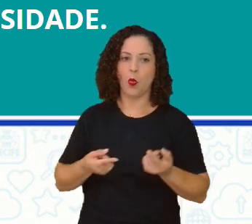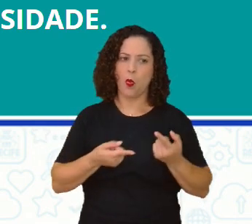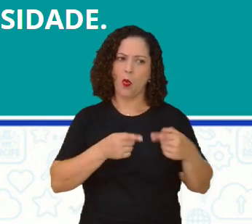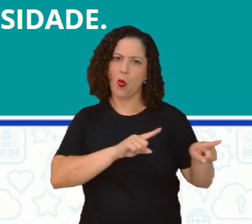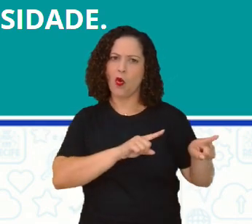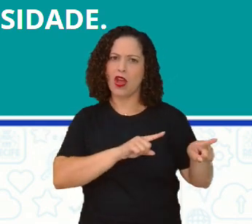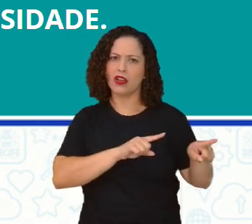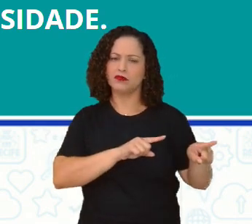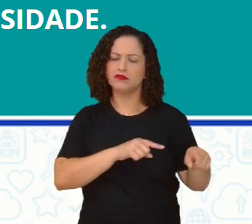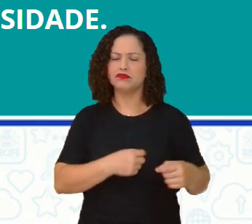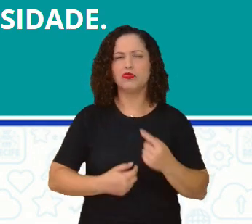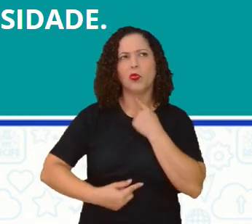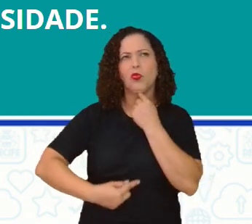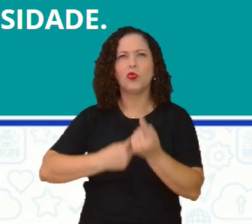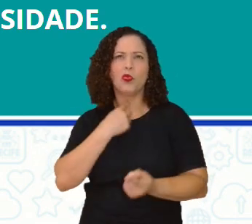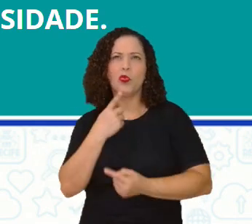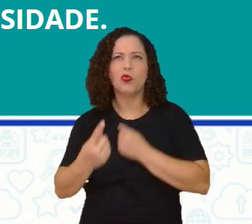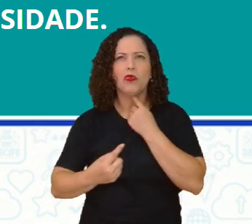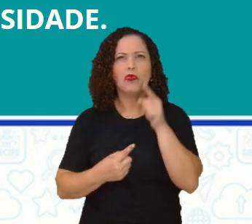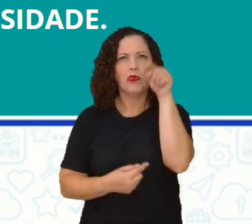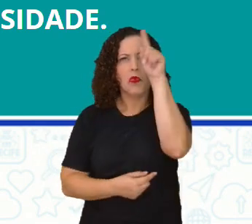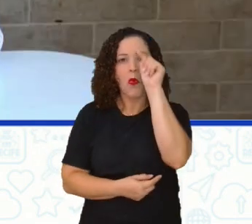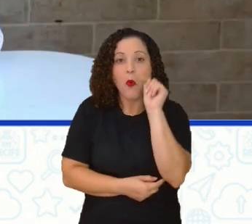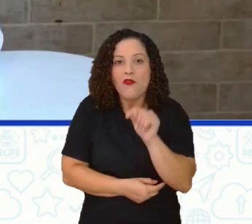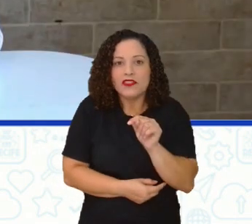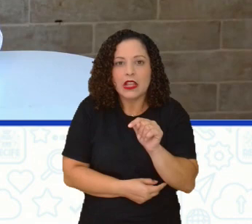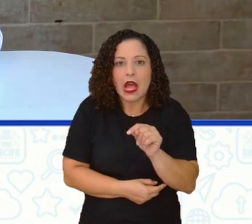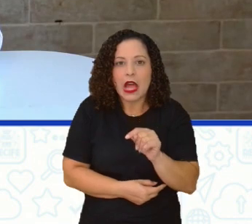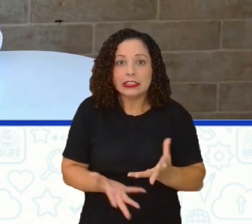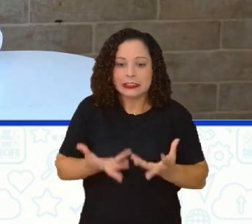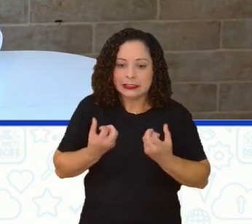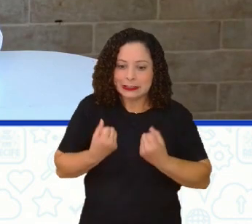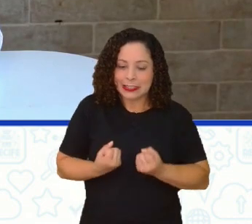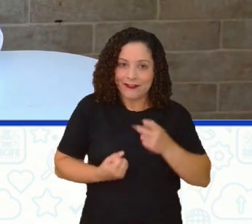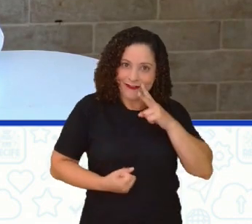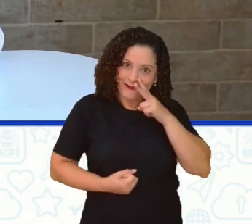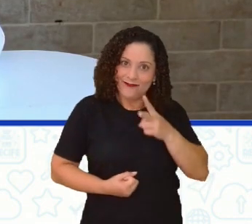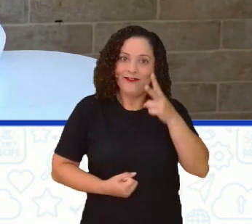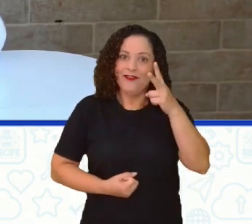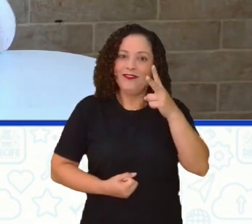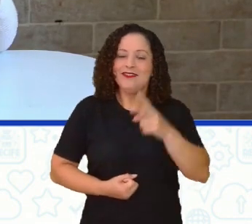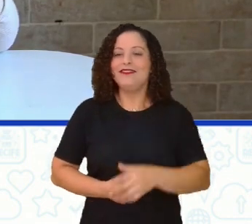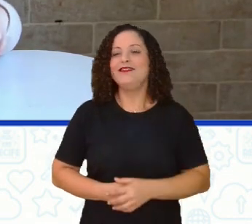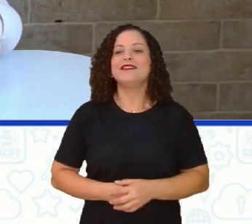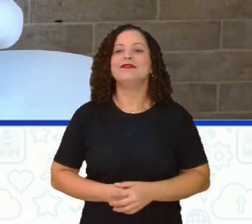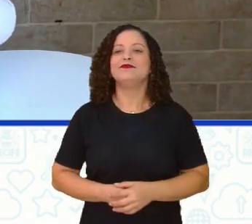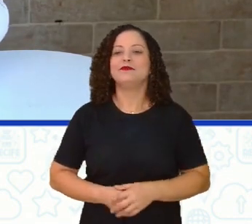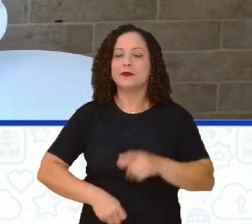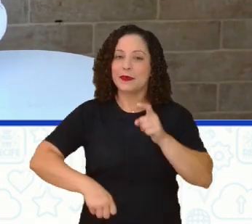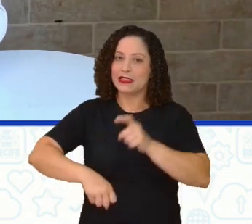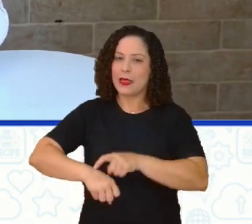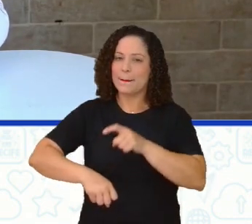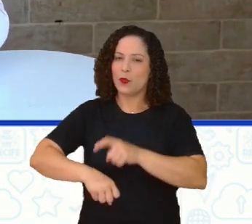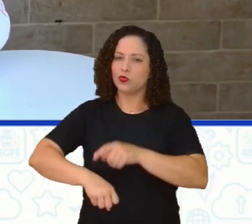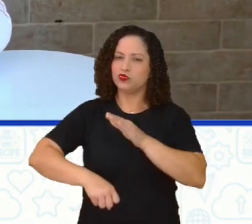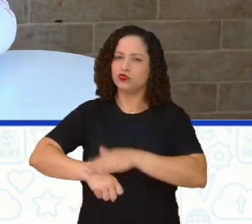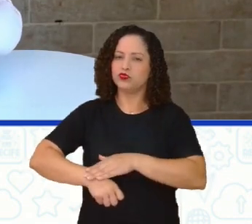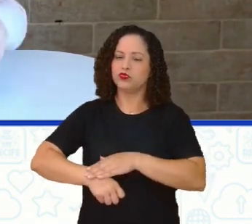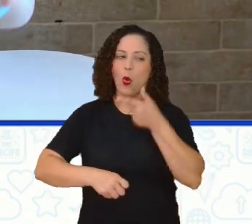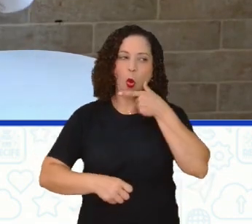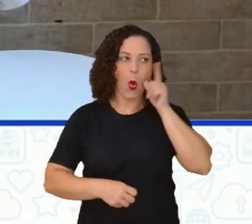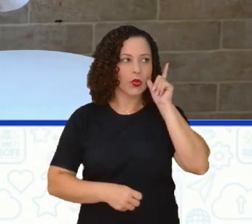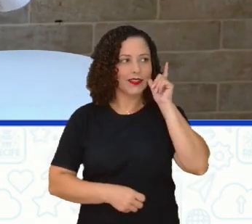de dúvida, de intensidade. Então, veja aí um exemplo de tempo, não é?